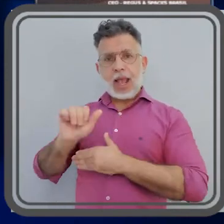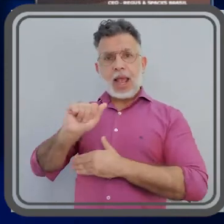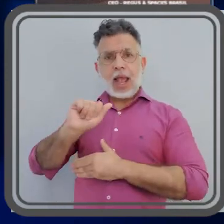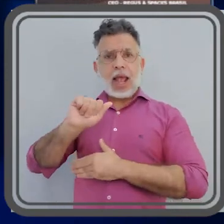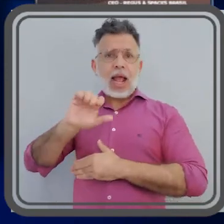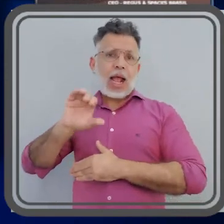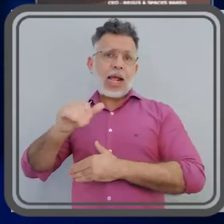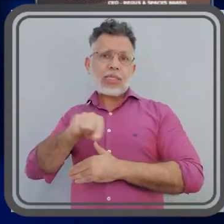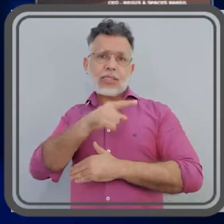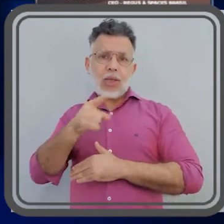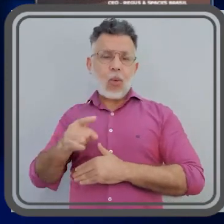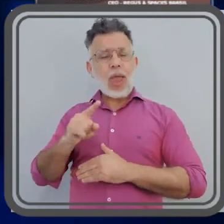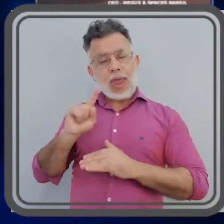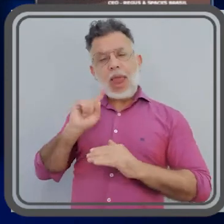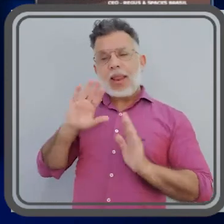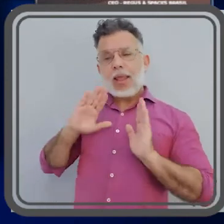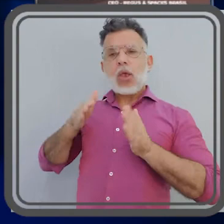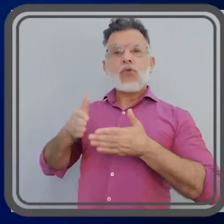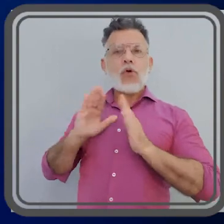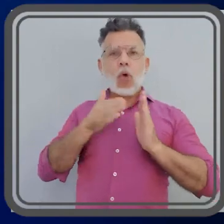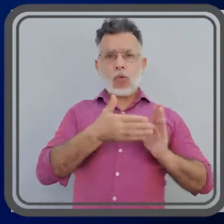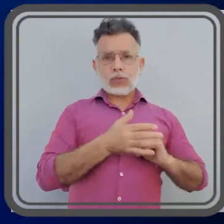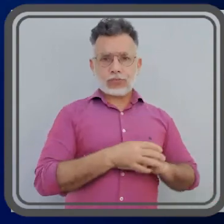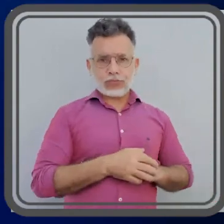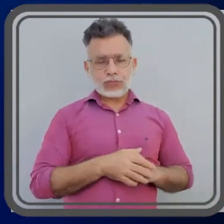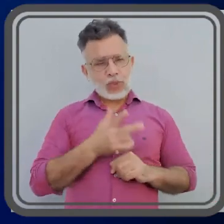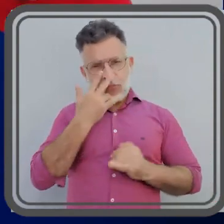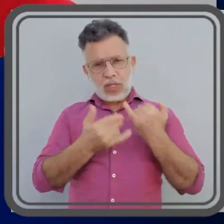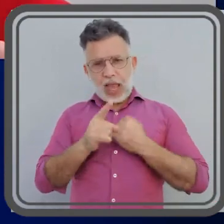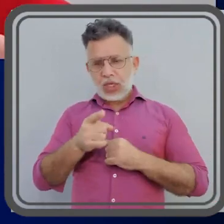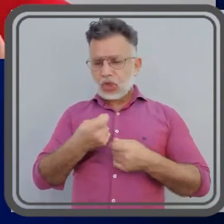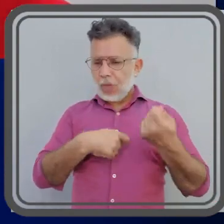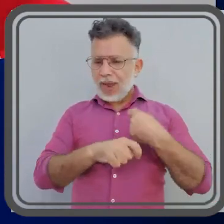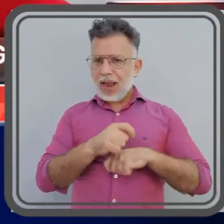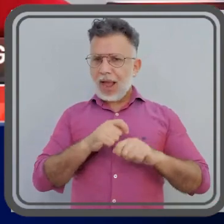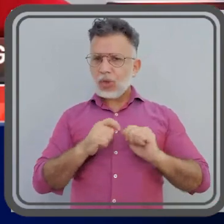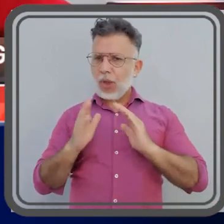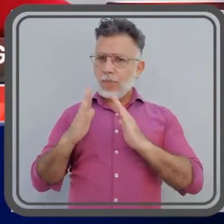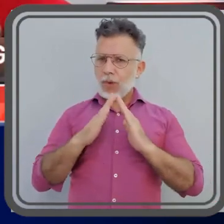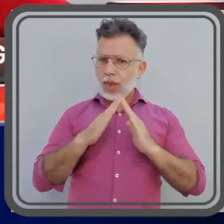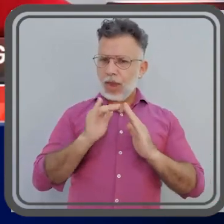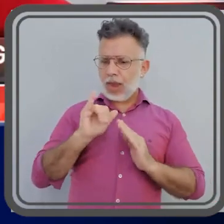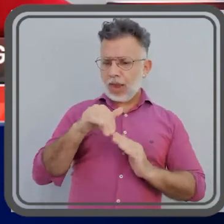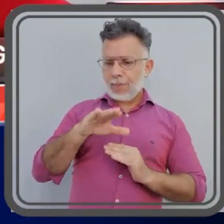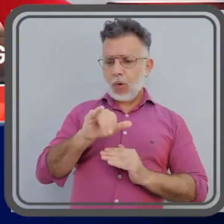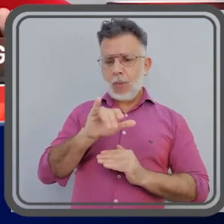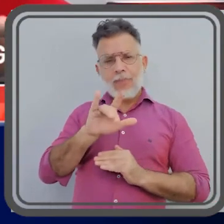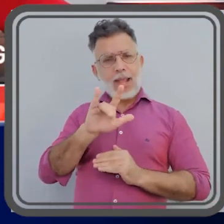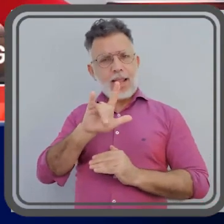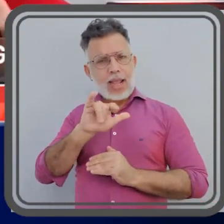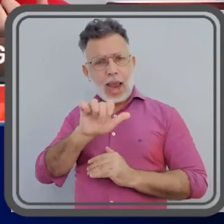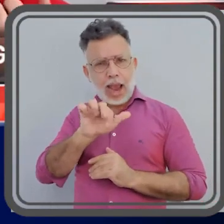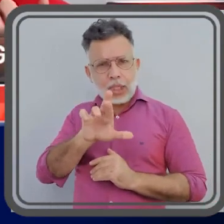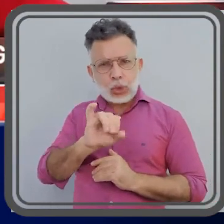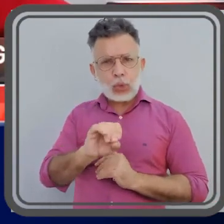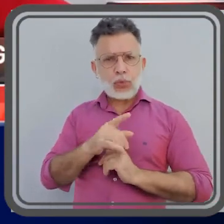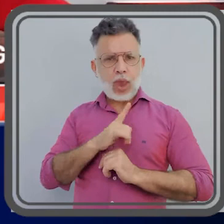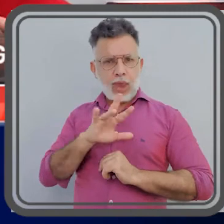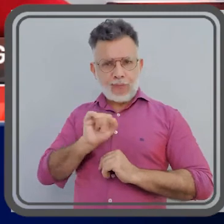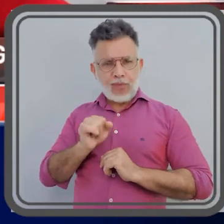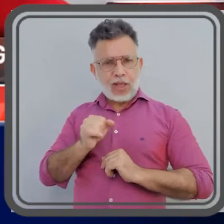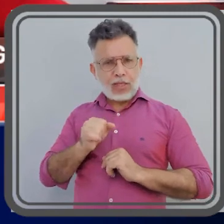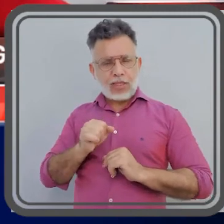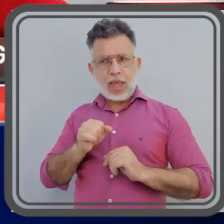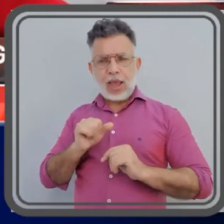focar. Muito bom, muito bom. Você acha que o mercado imobiliário, agora trazendo de volta para o tema aqui, né, do real estate, o mercado imobiliário vai ser